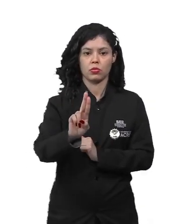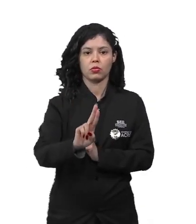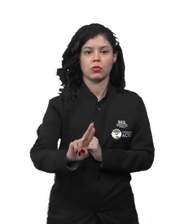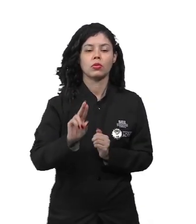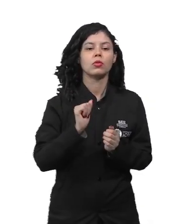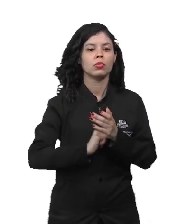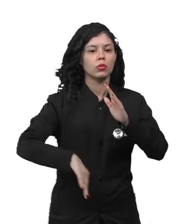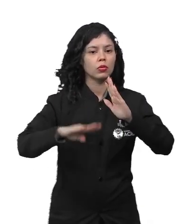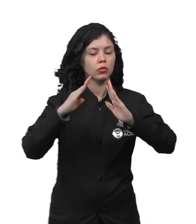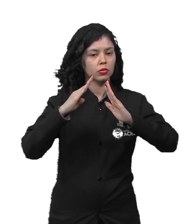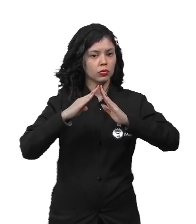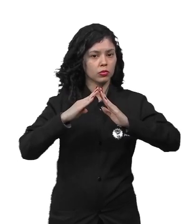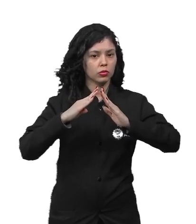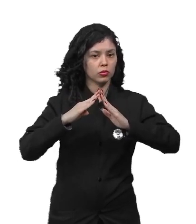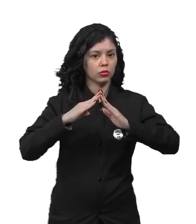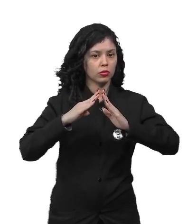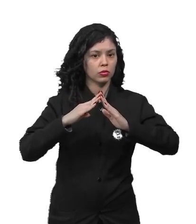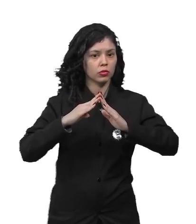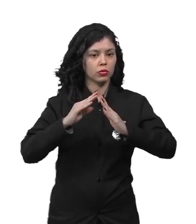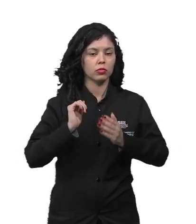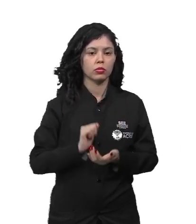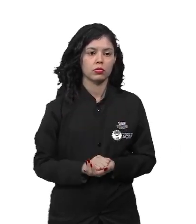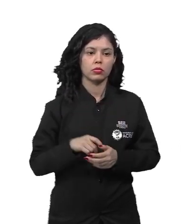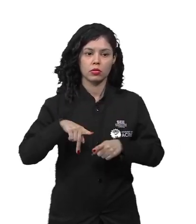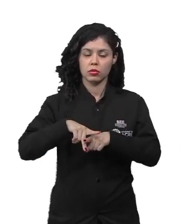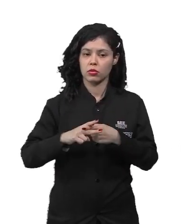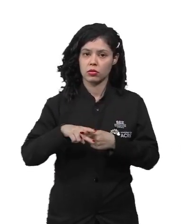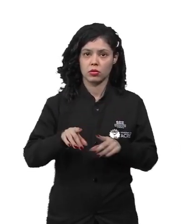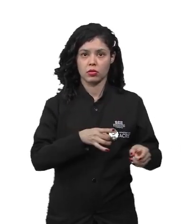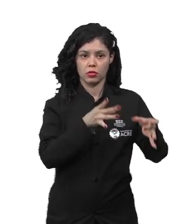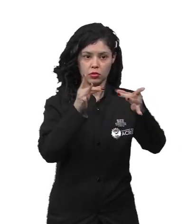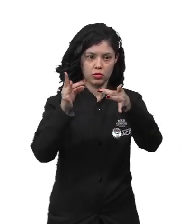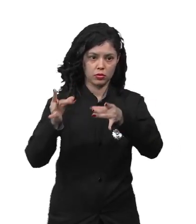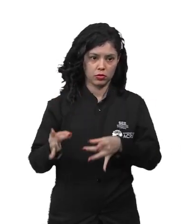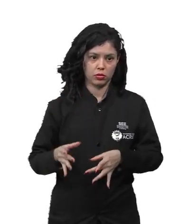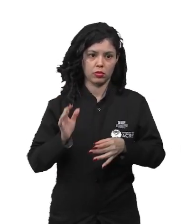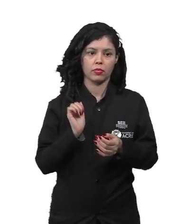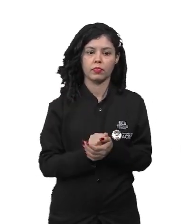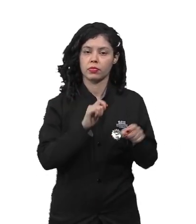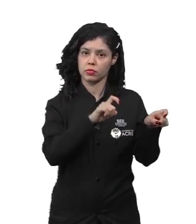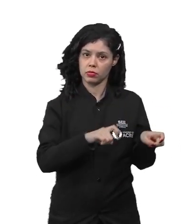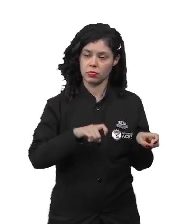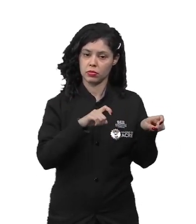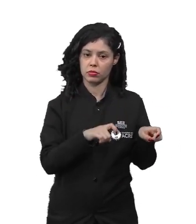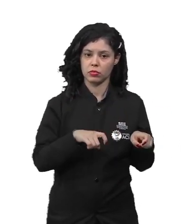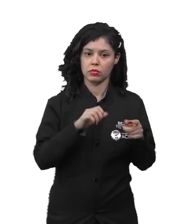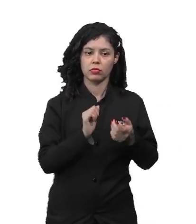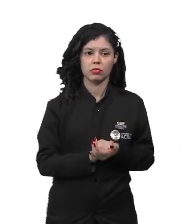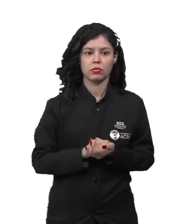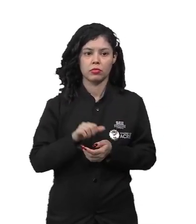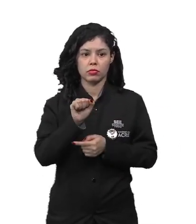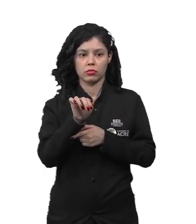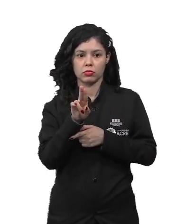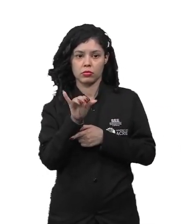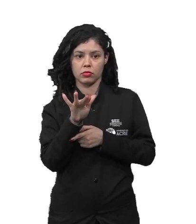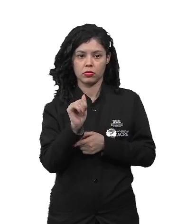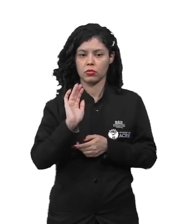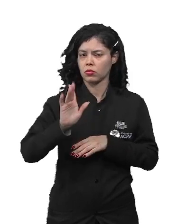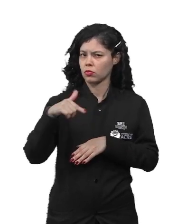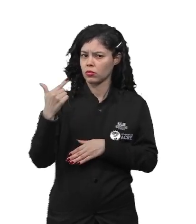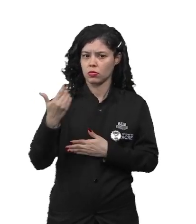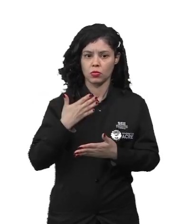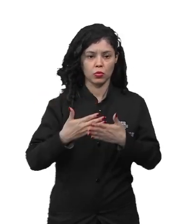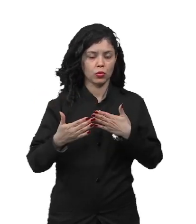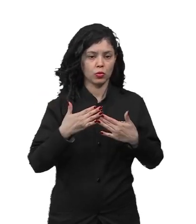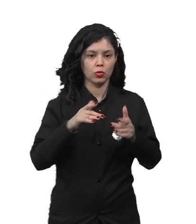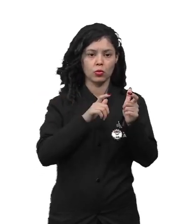biodigestores podem ser utilizados em residências, instalações comerciais, fazendas, sítios